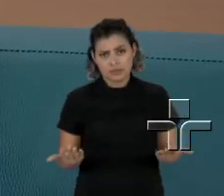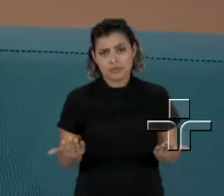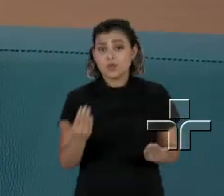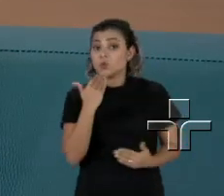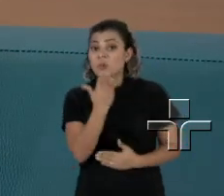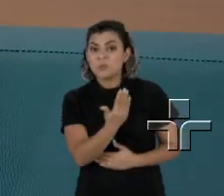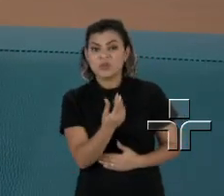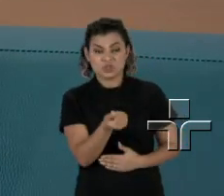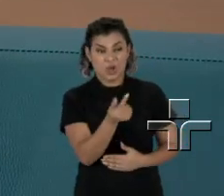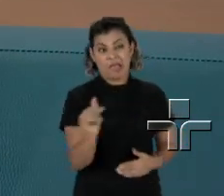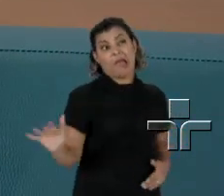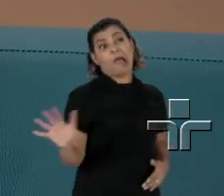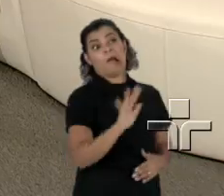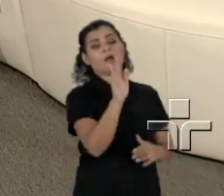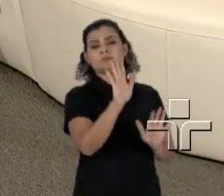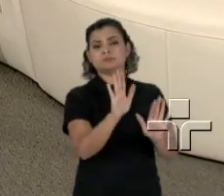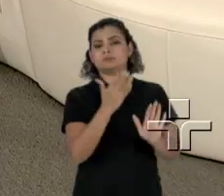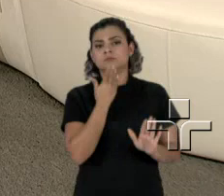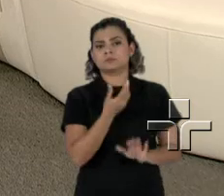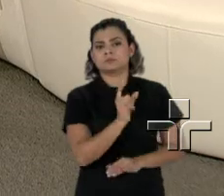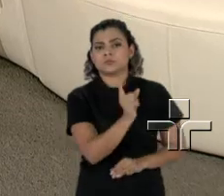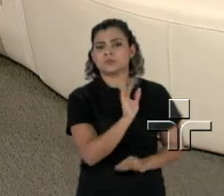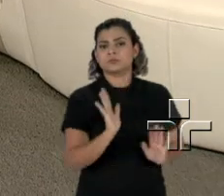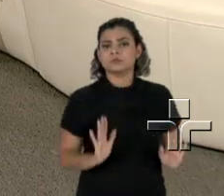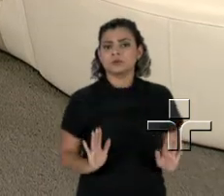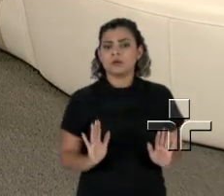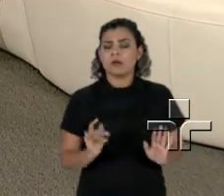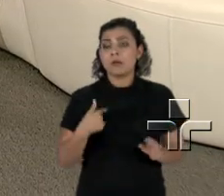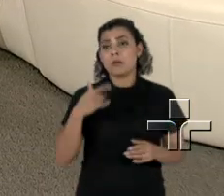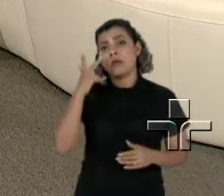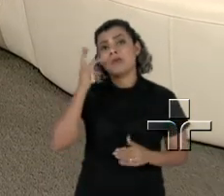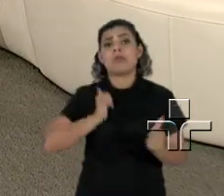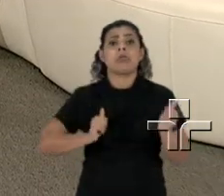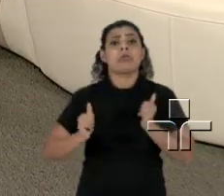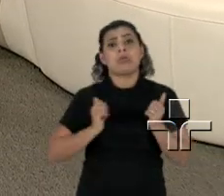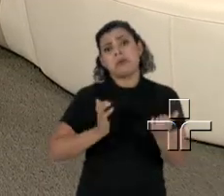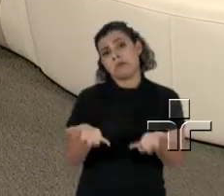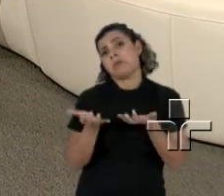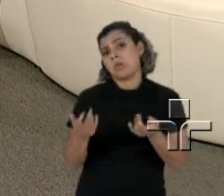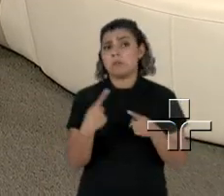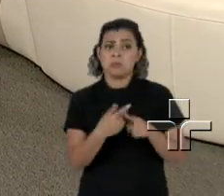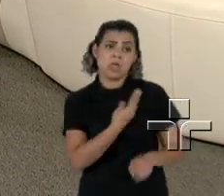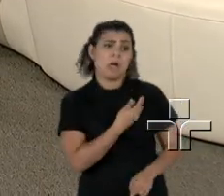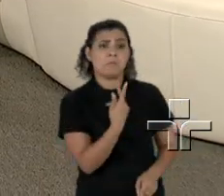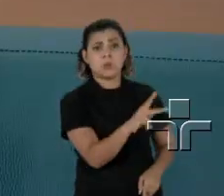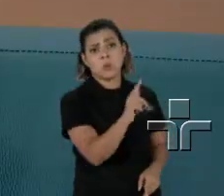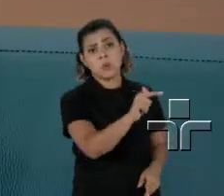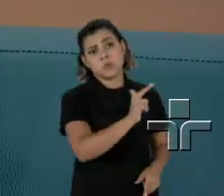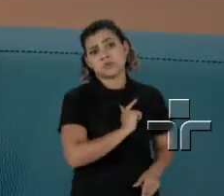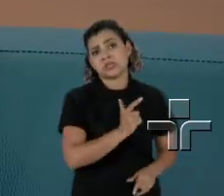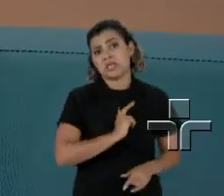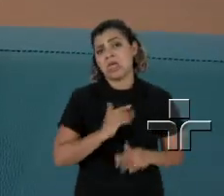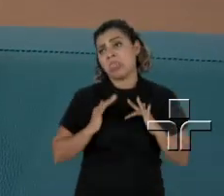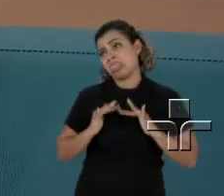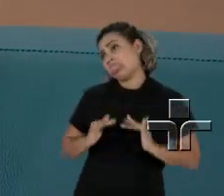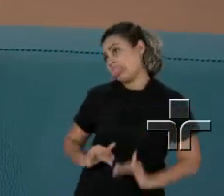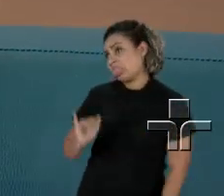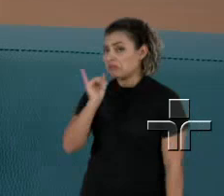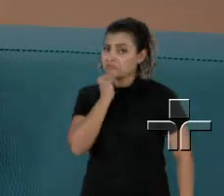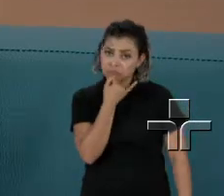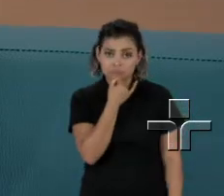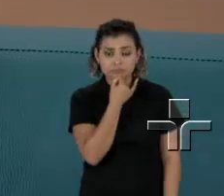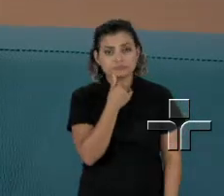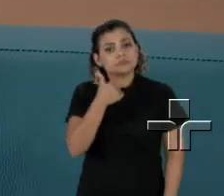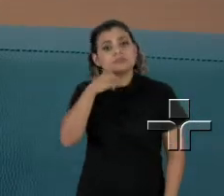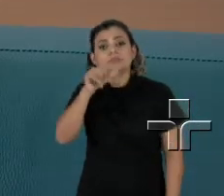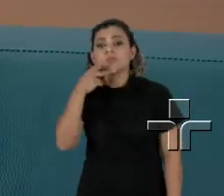pediu que não pode né não projetar aquilo que ele quer porque o coleguinha tem e fica frustrado né a